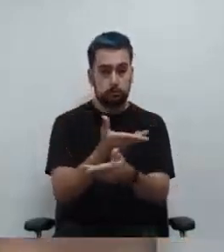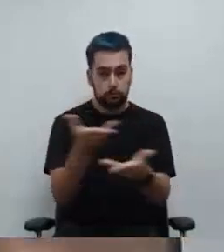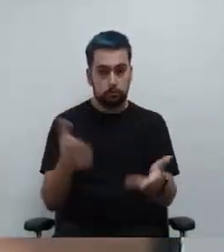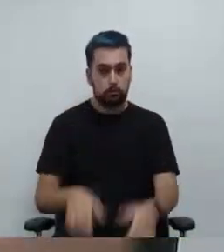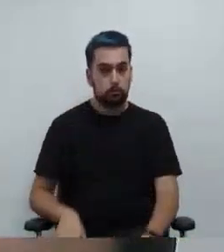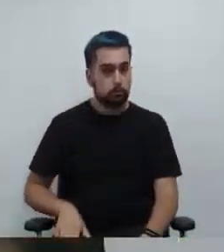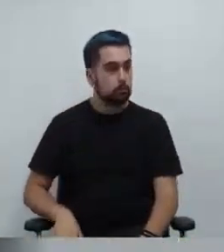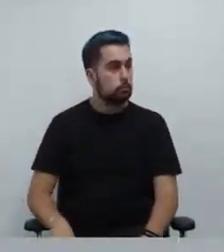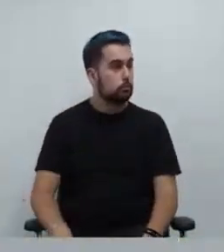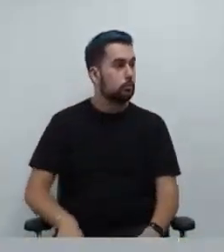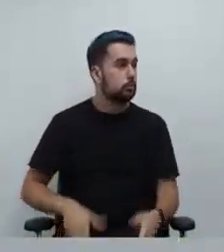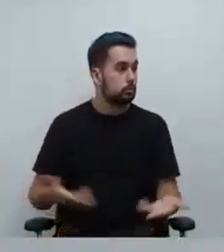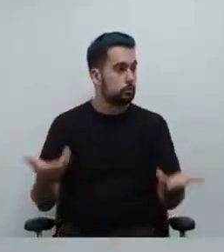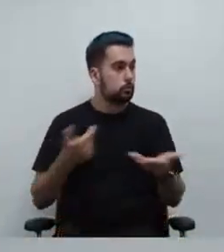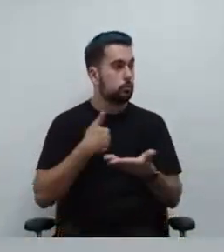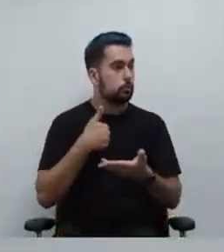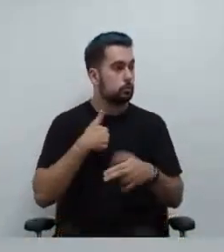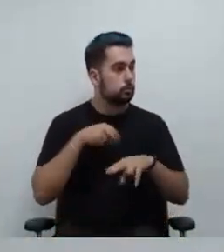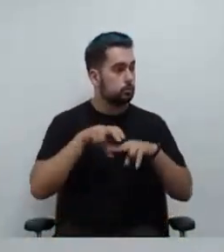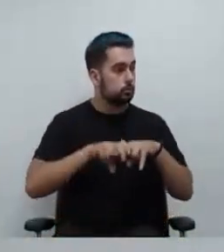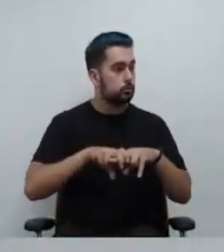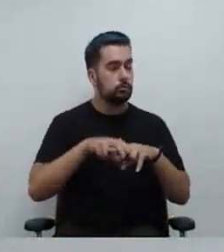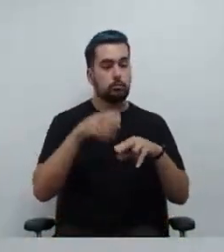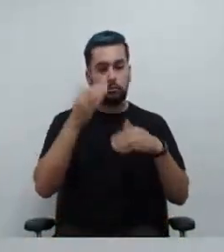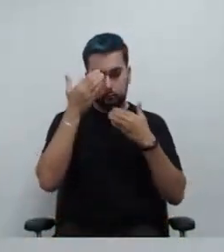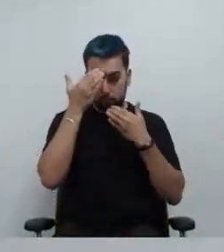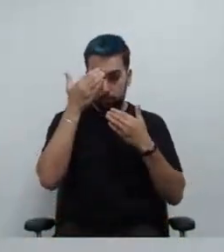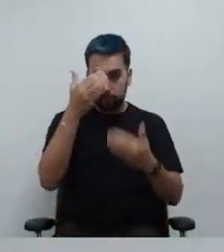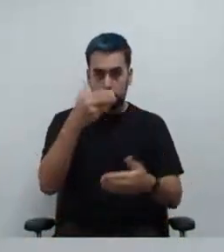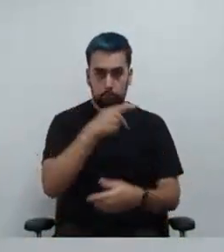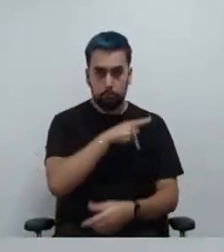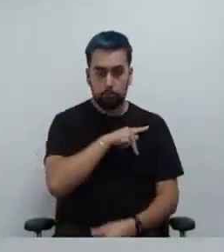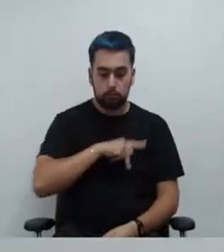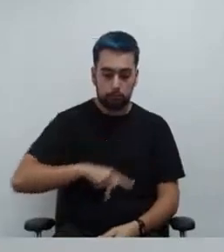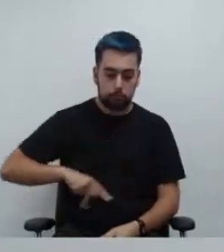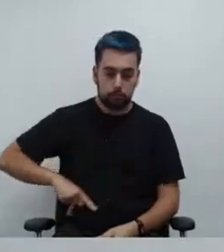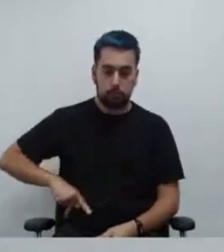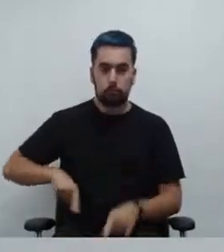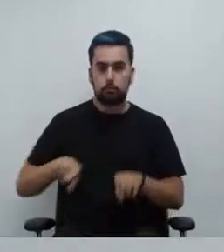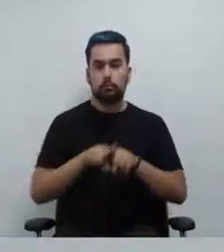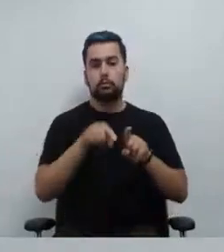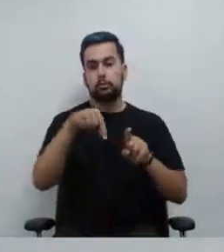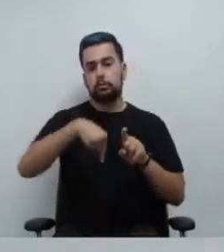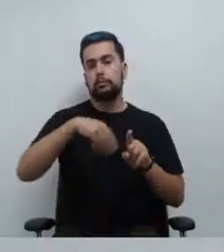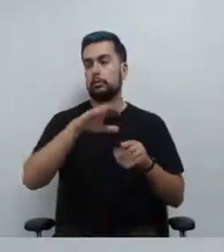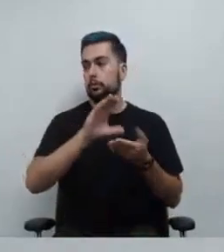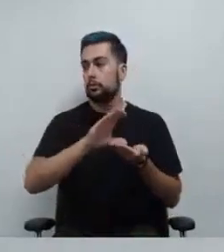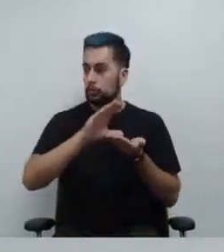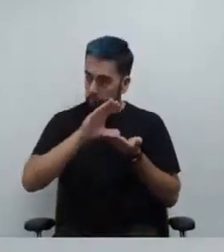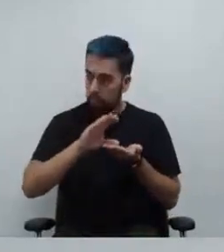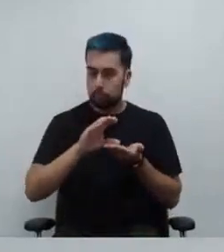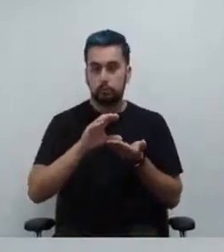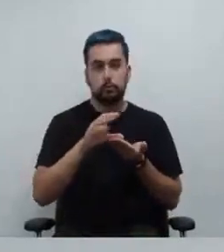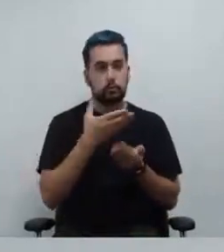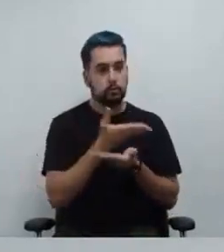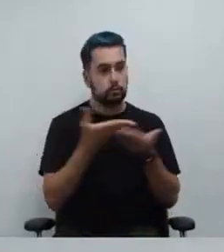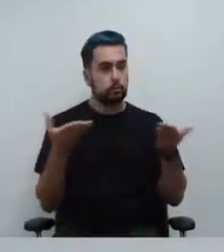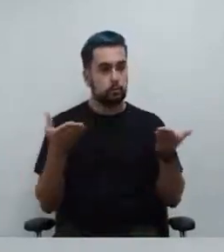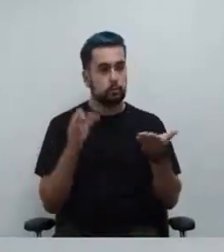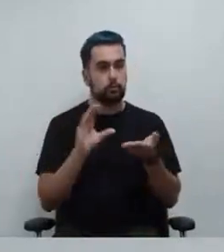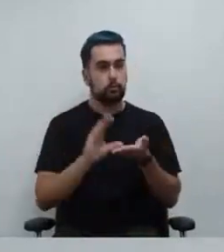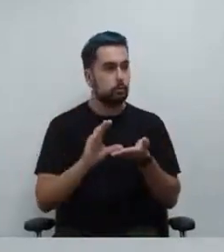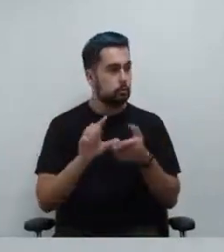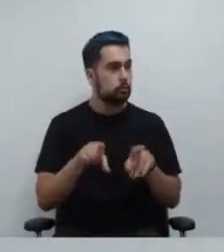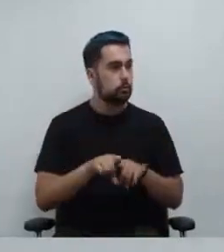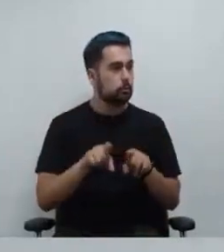agora, aqui na bancada, agradecer a presidência desse conselho, também agradecer aos conselheiros, em